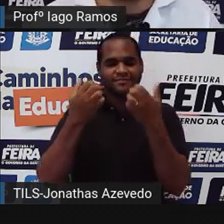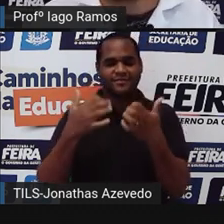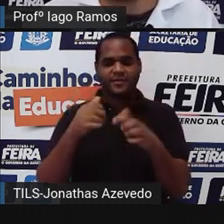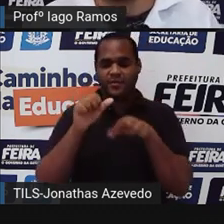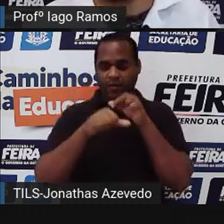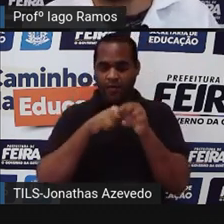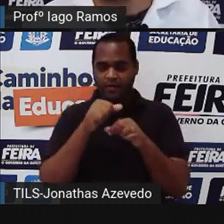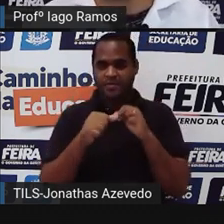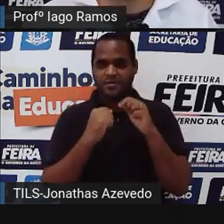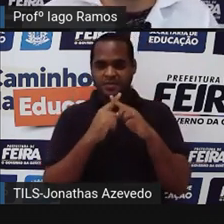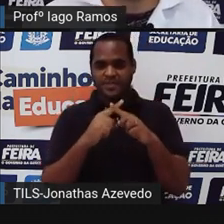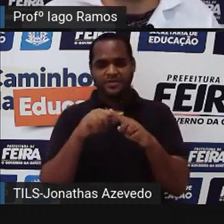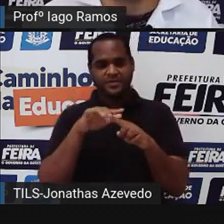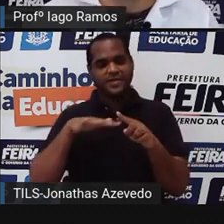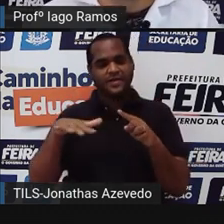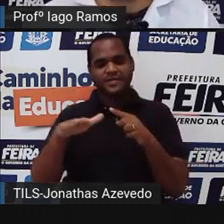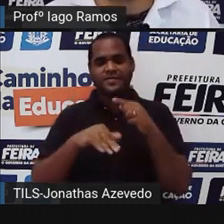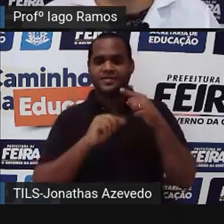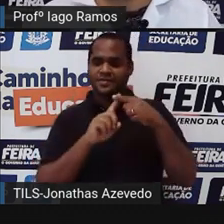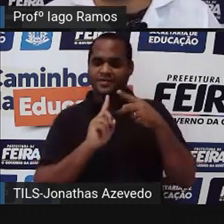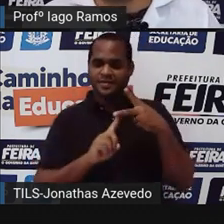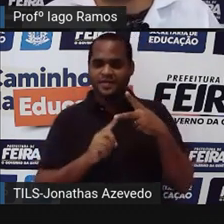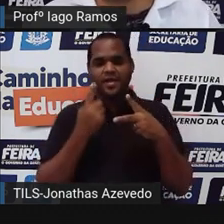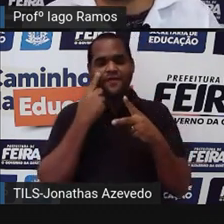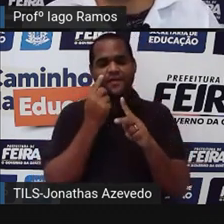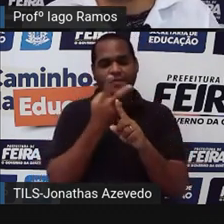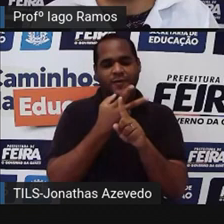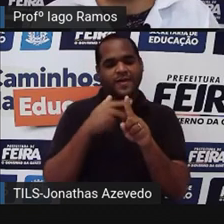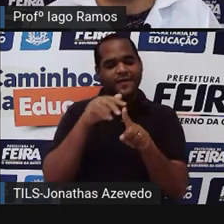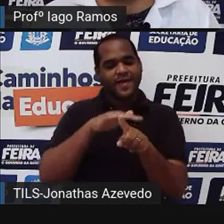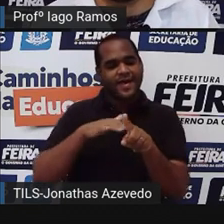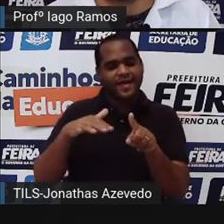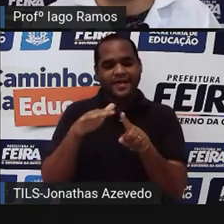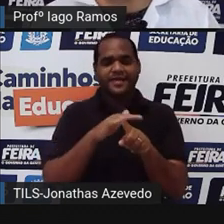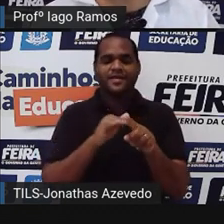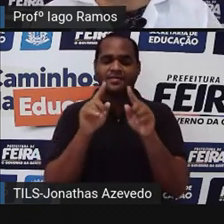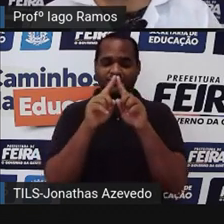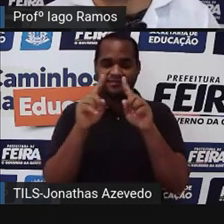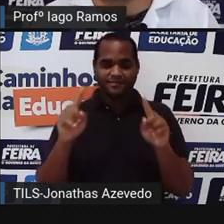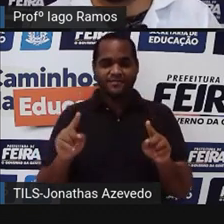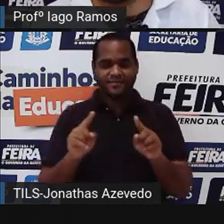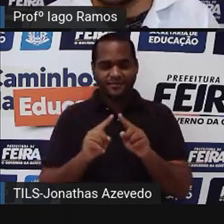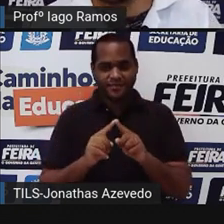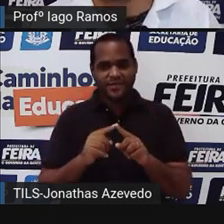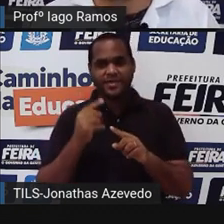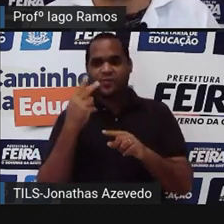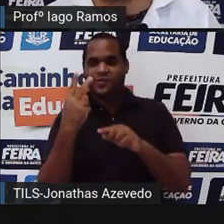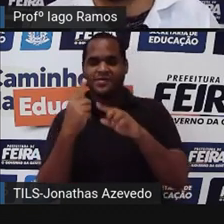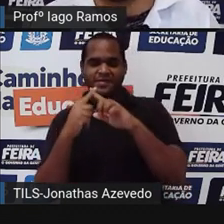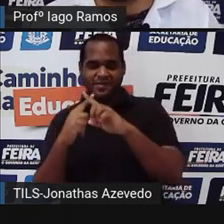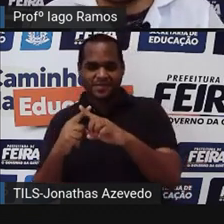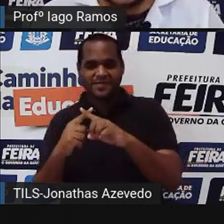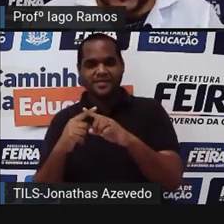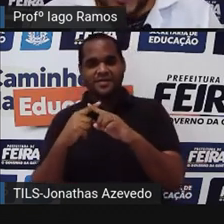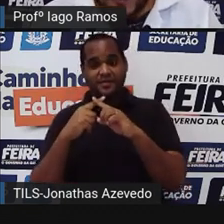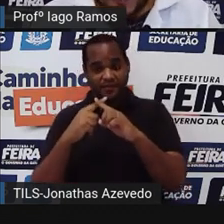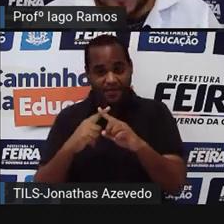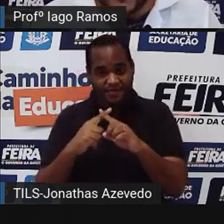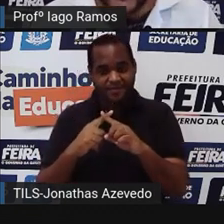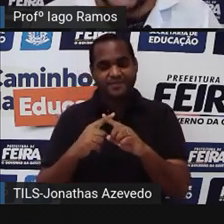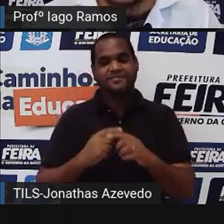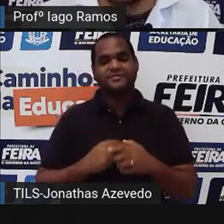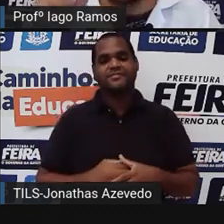eu multiplico essas duas coisas, eu estou procurando a área desse retângulo. Ou seja, 2x vezes